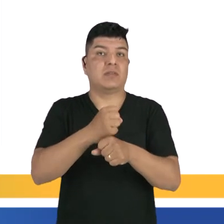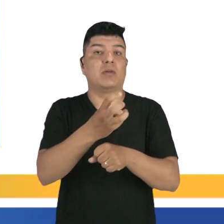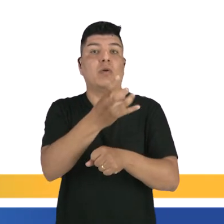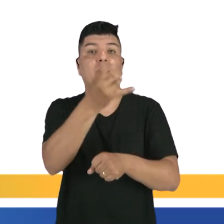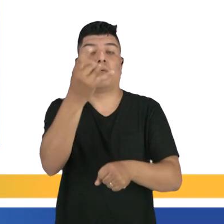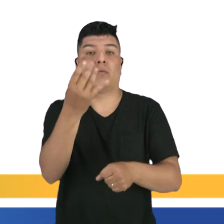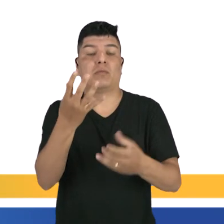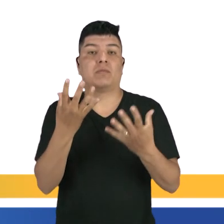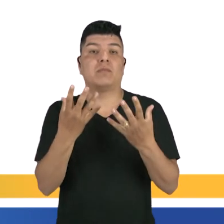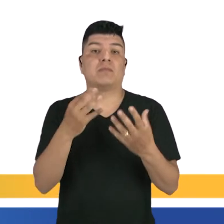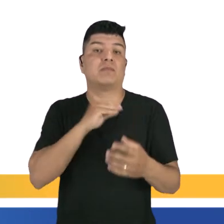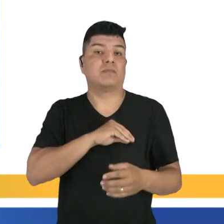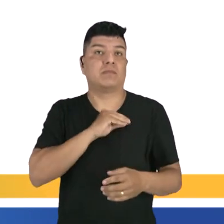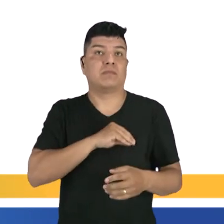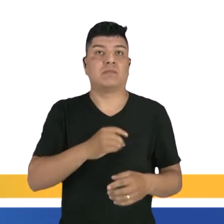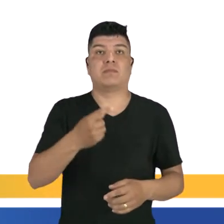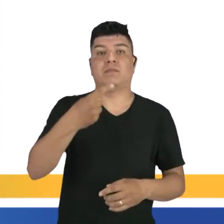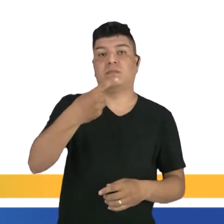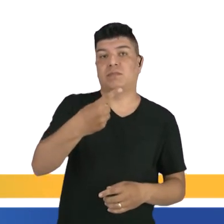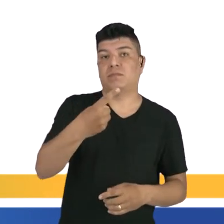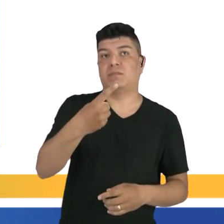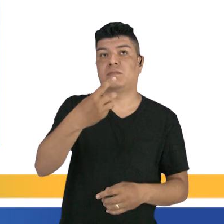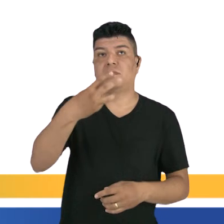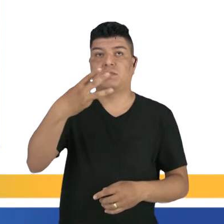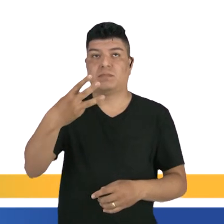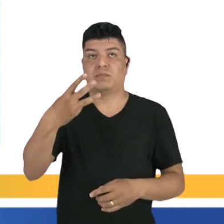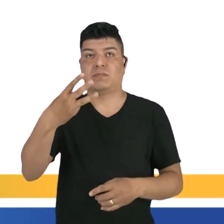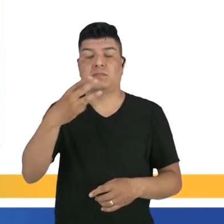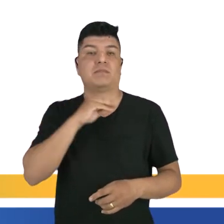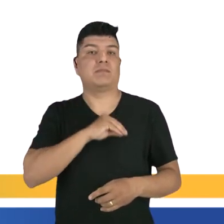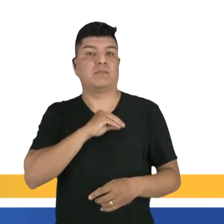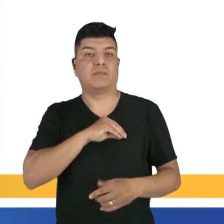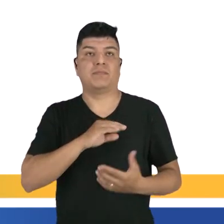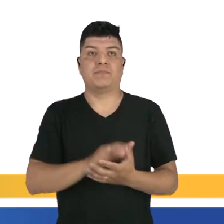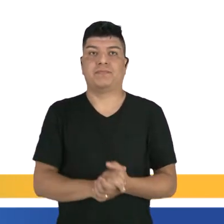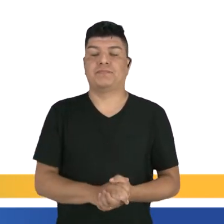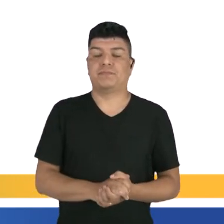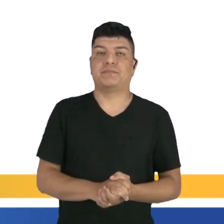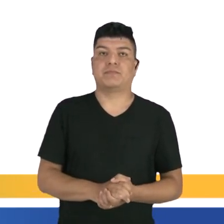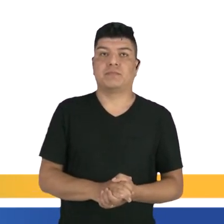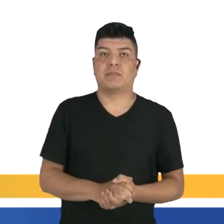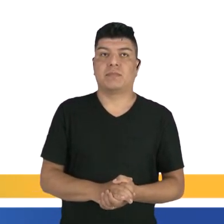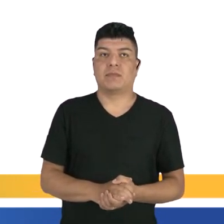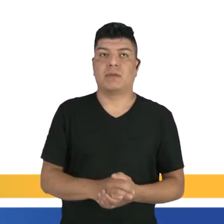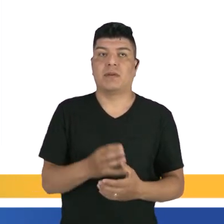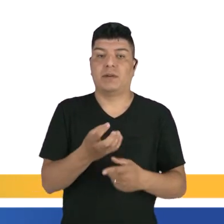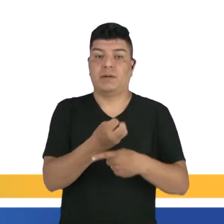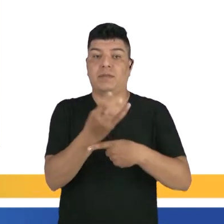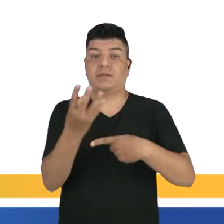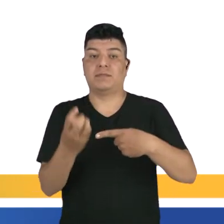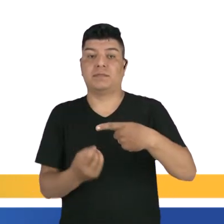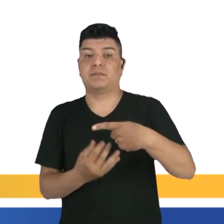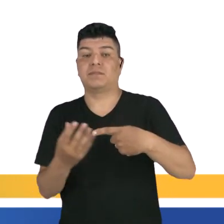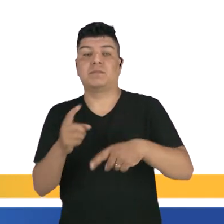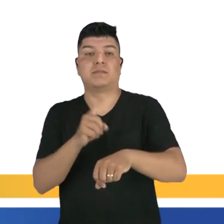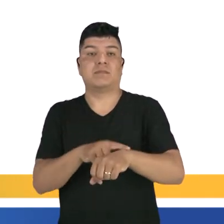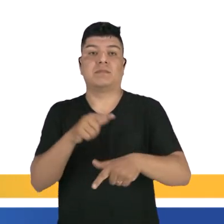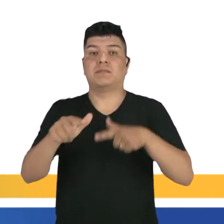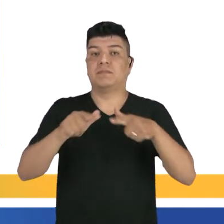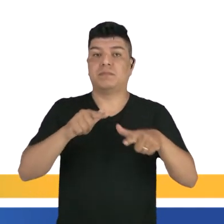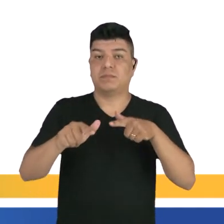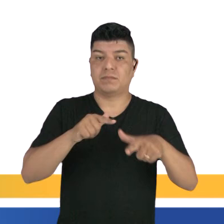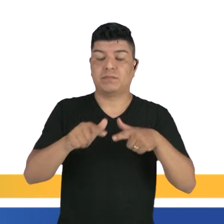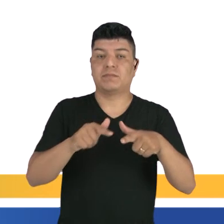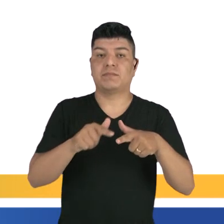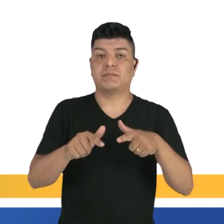Então, o trabalhador não trabalhou o ano inteiro. De 12 meses do ano, ele trabalhou só 7. Então, a fração que corresponde ao tempo que ele